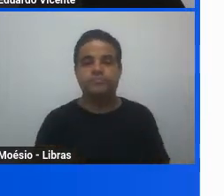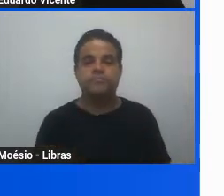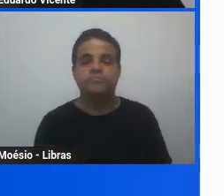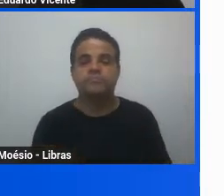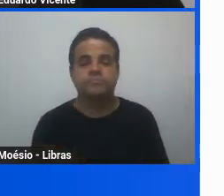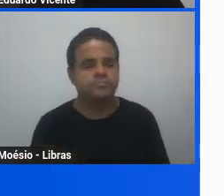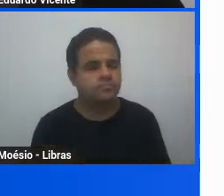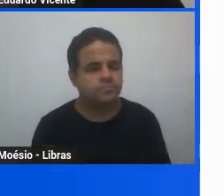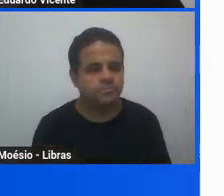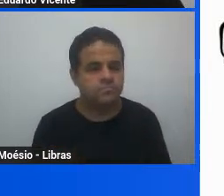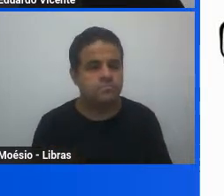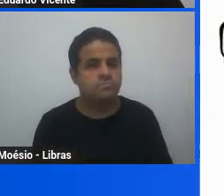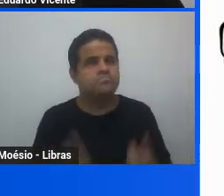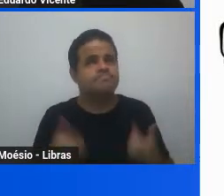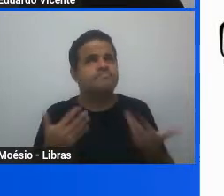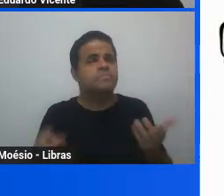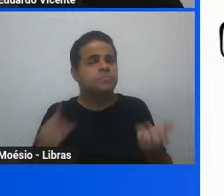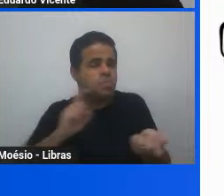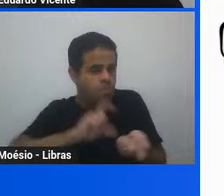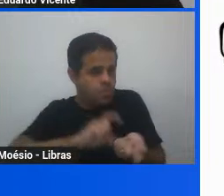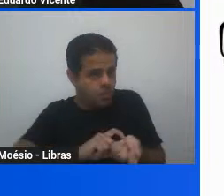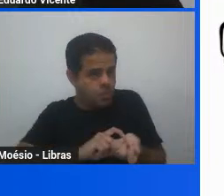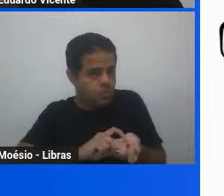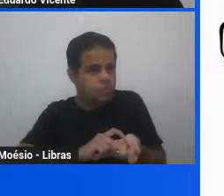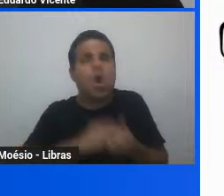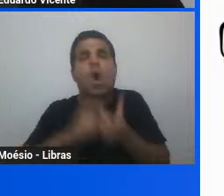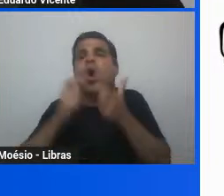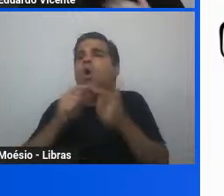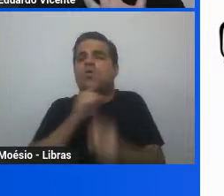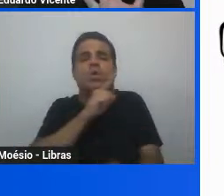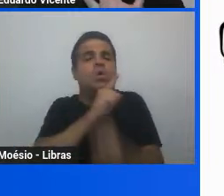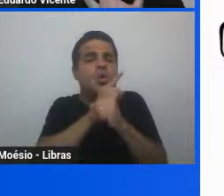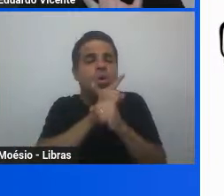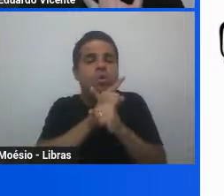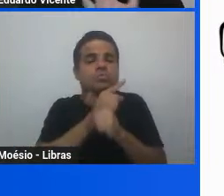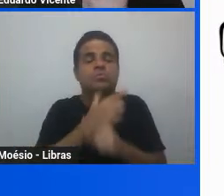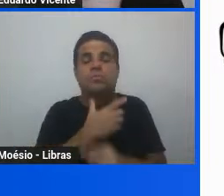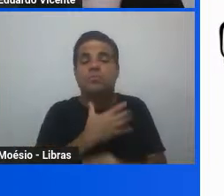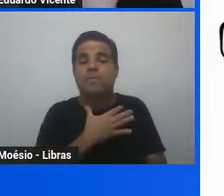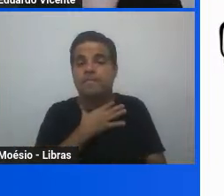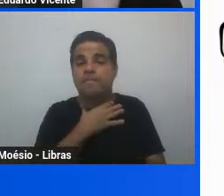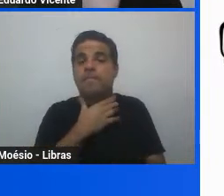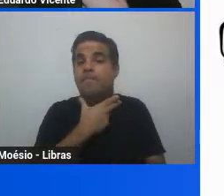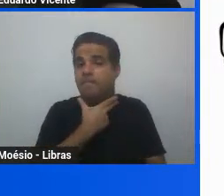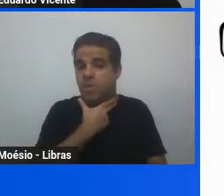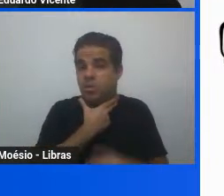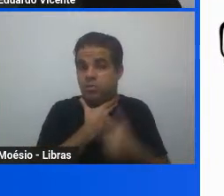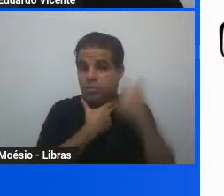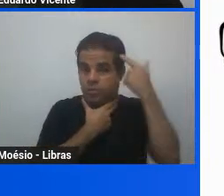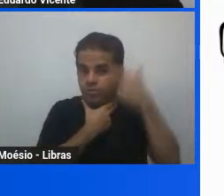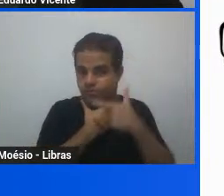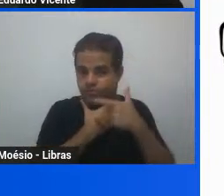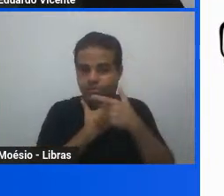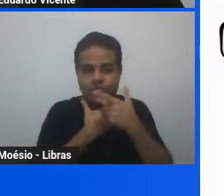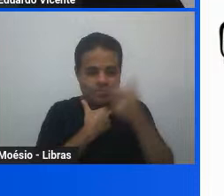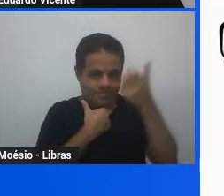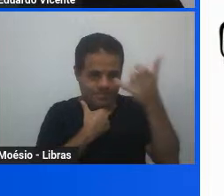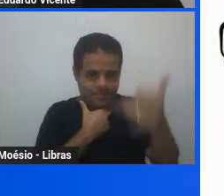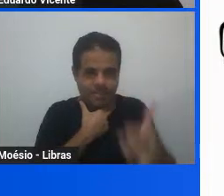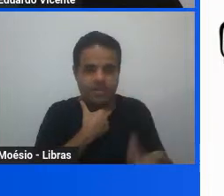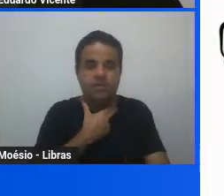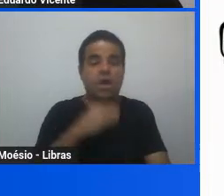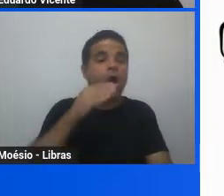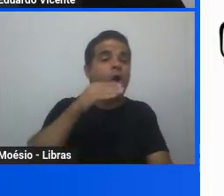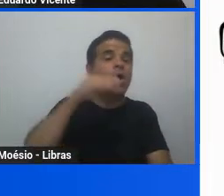Mas para checar o pulso, eu preciso saber aonde localizo. Então, pescoço, conforme eu falei, no